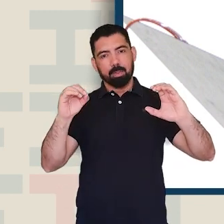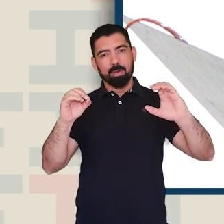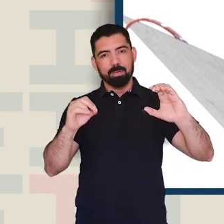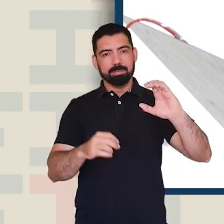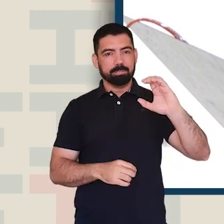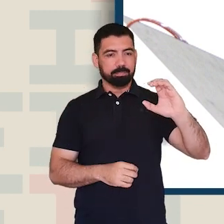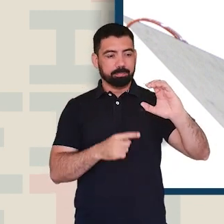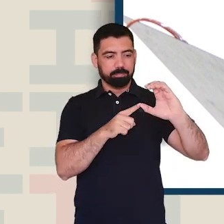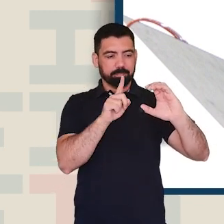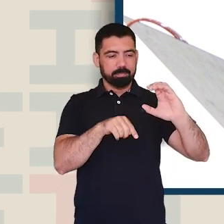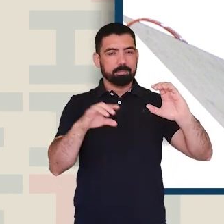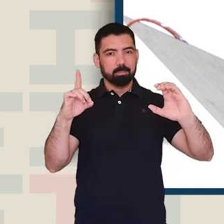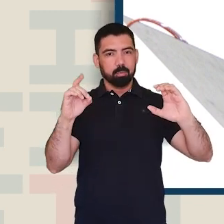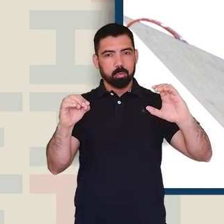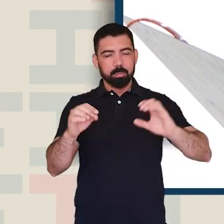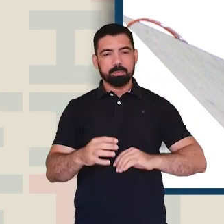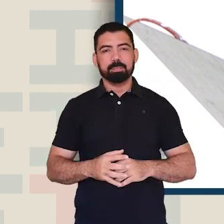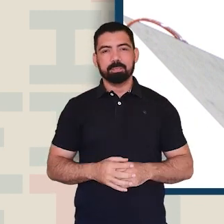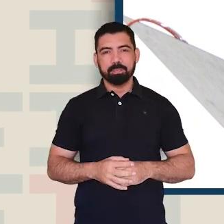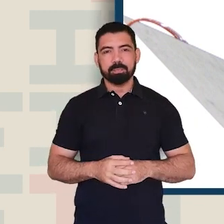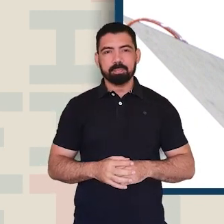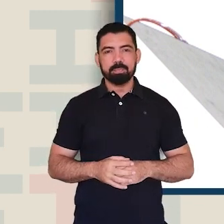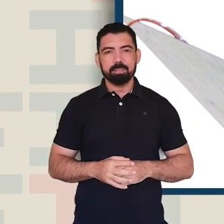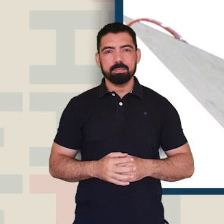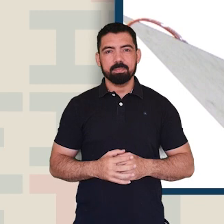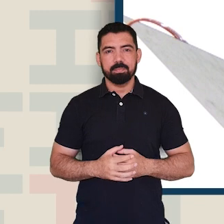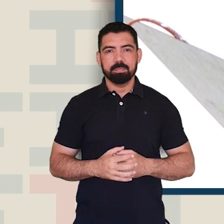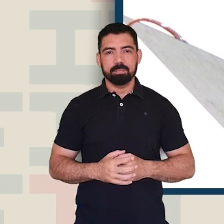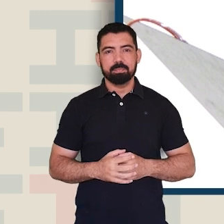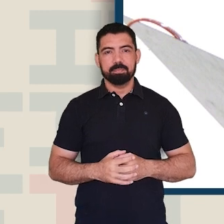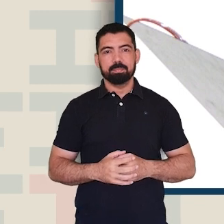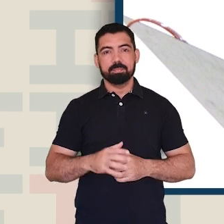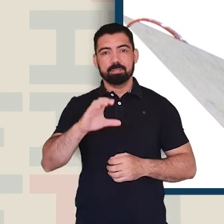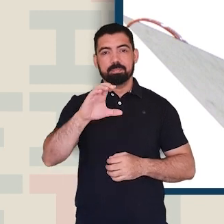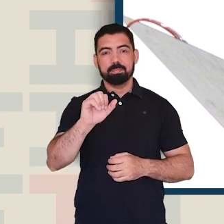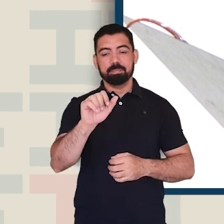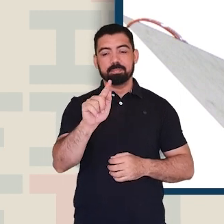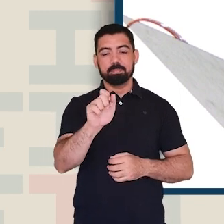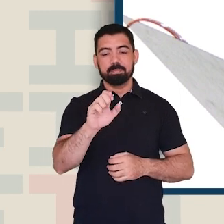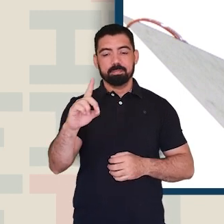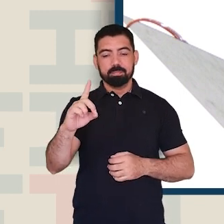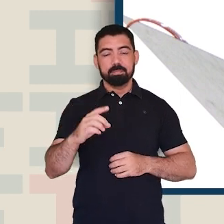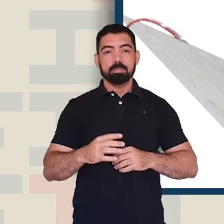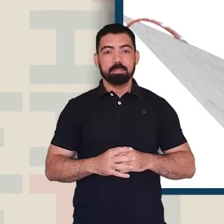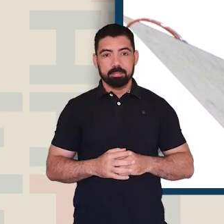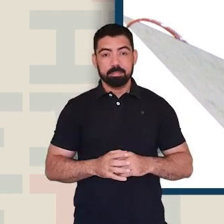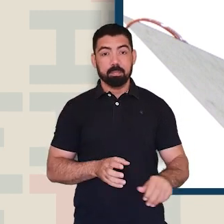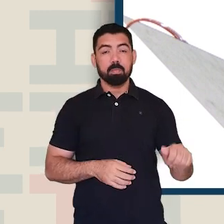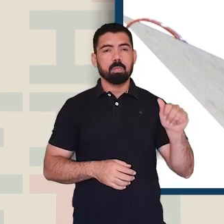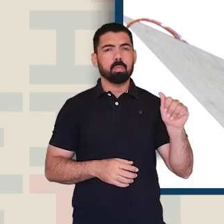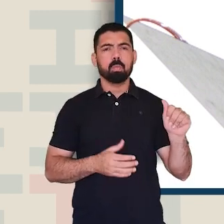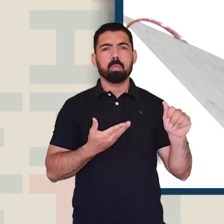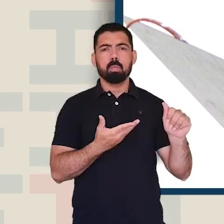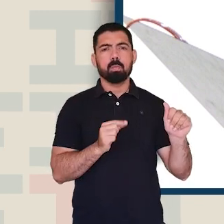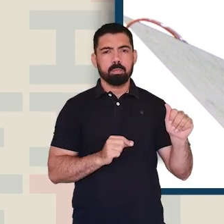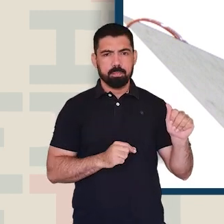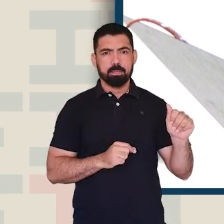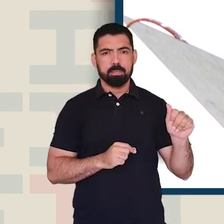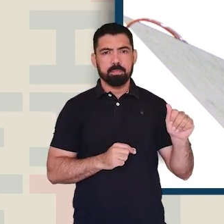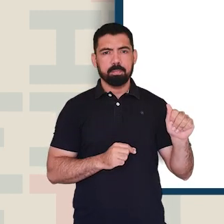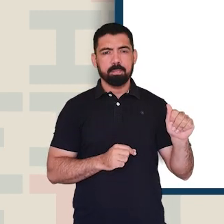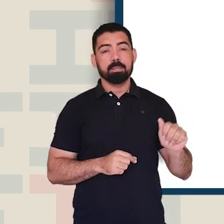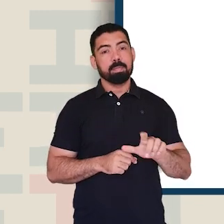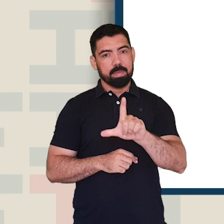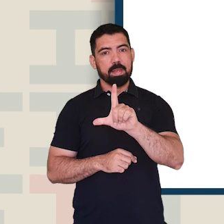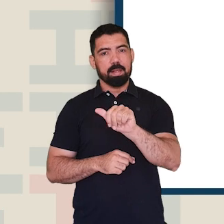dó, né? Então, ele seria desse formato do CAGED aí. O Lá é o